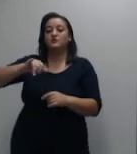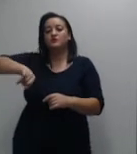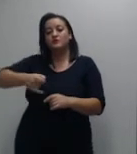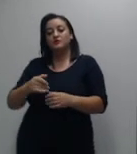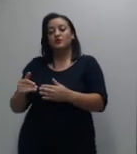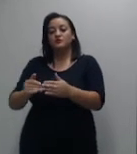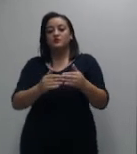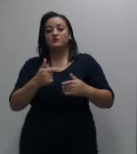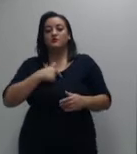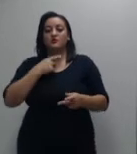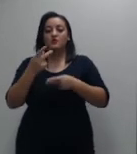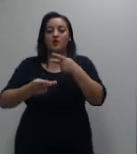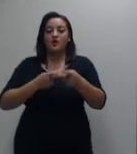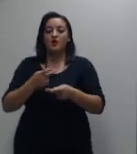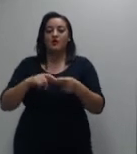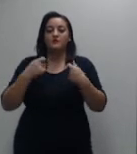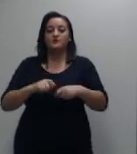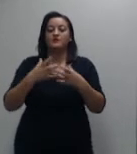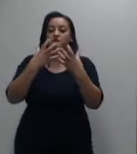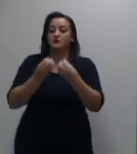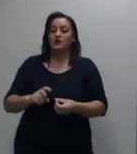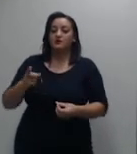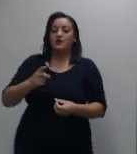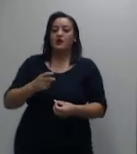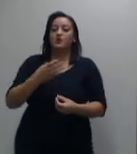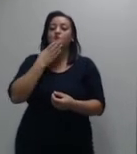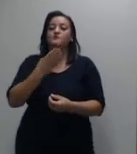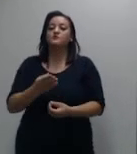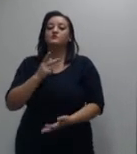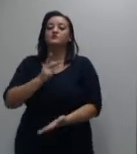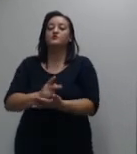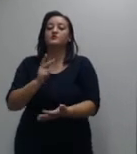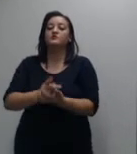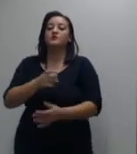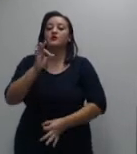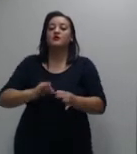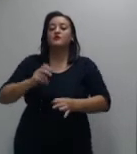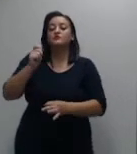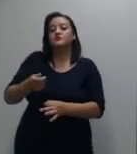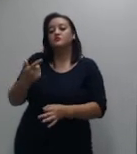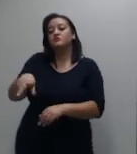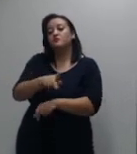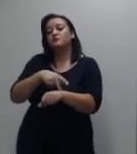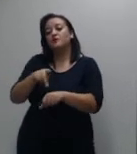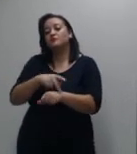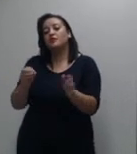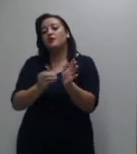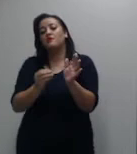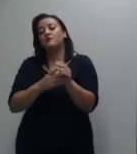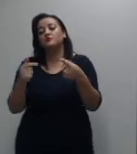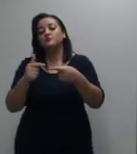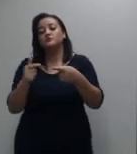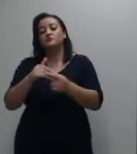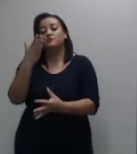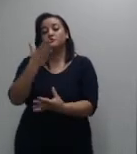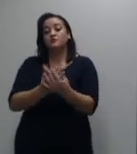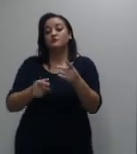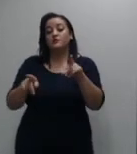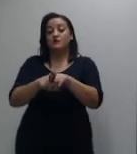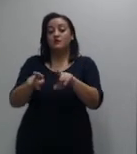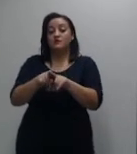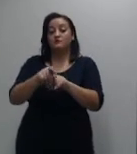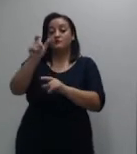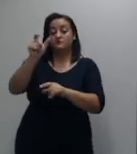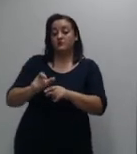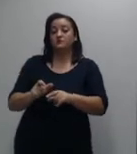ponderações não merece acolhida do pedido de homologação da sentença estrangeira em apreço por ausência de interesse processual da parte